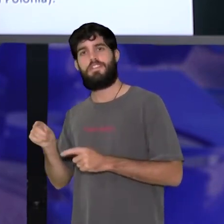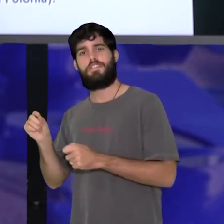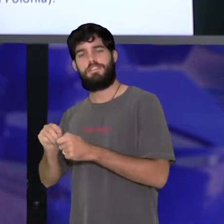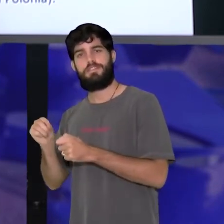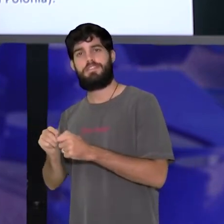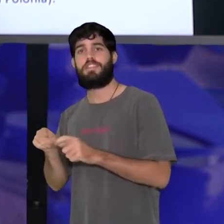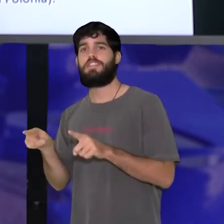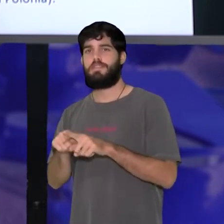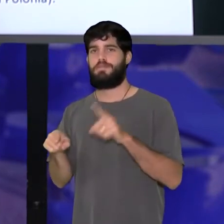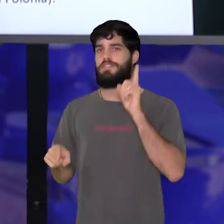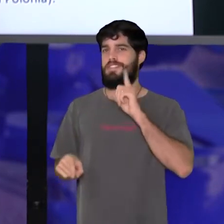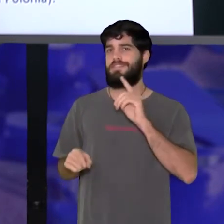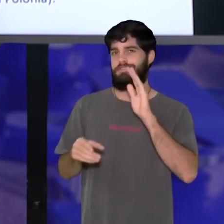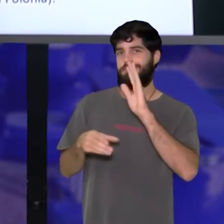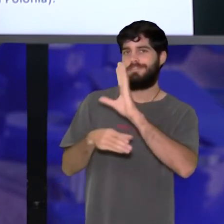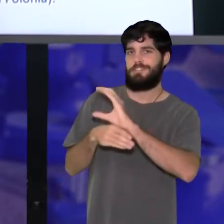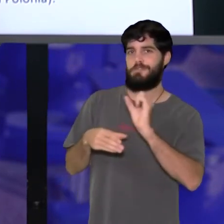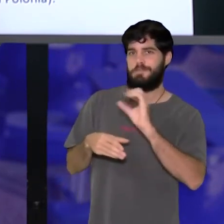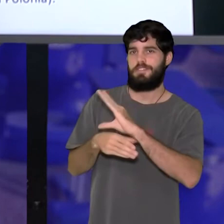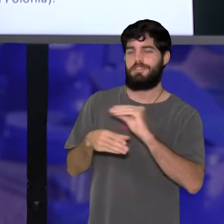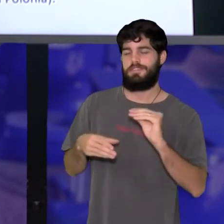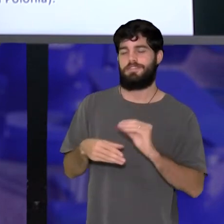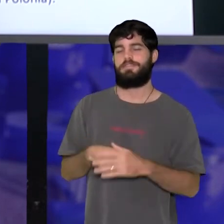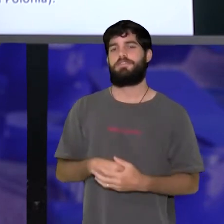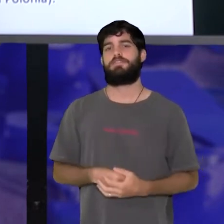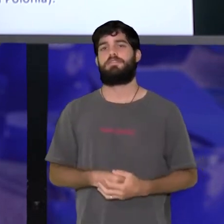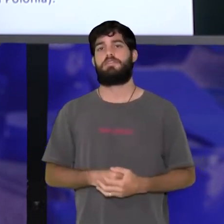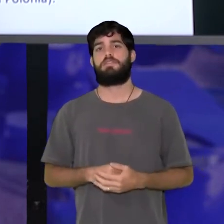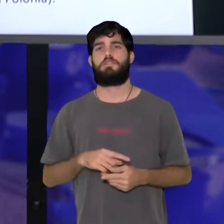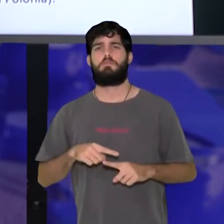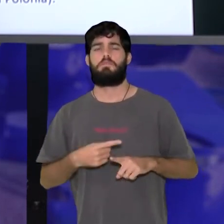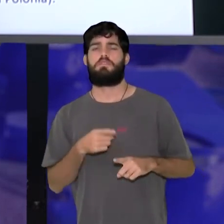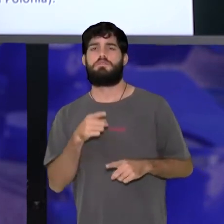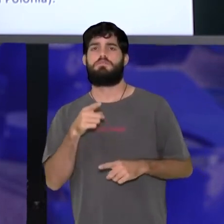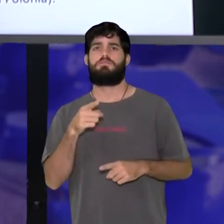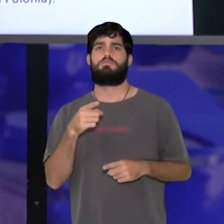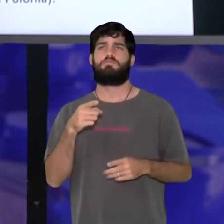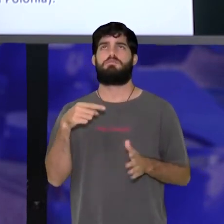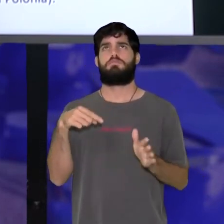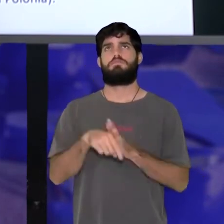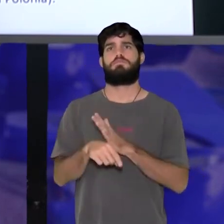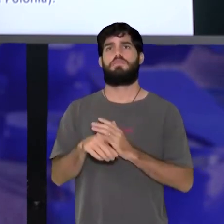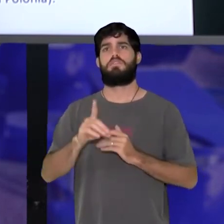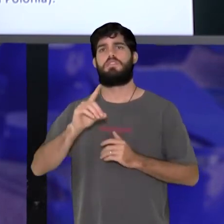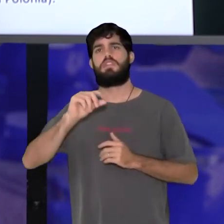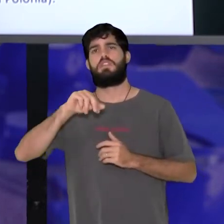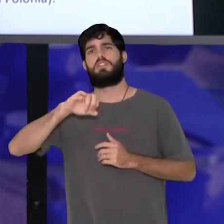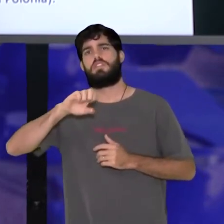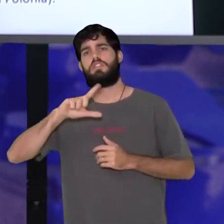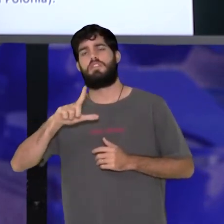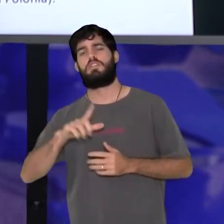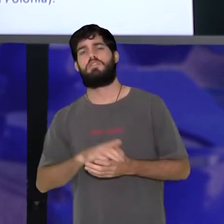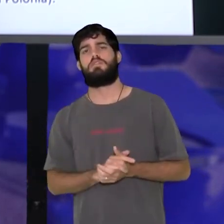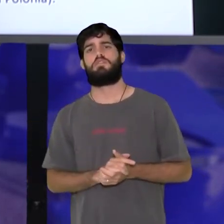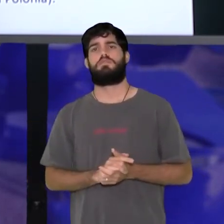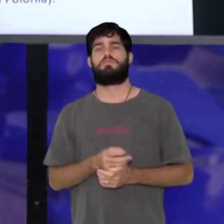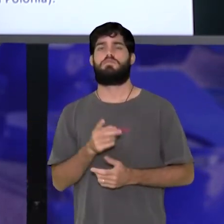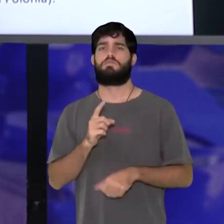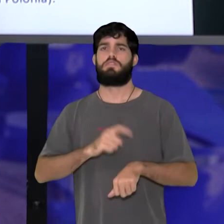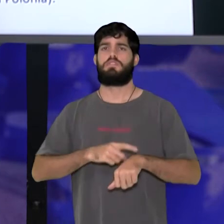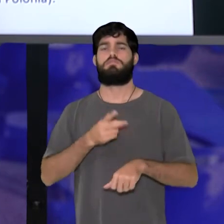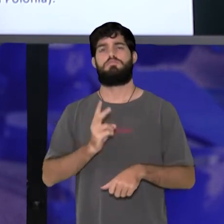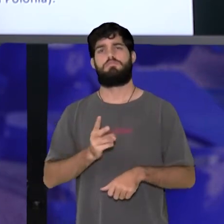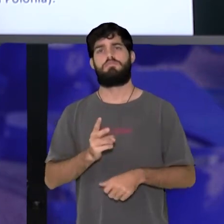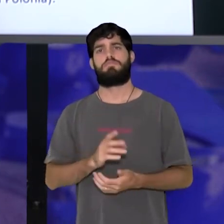os americanos buscavam fazer também. Mas aí você diz, Daniel, o tempo todo você está dizendo que